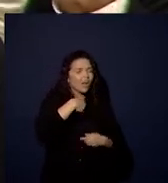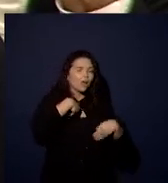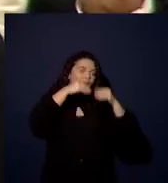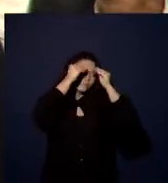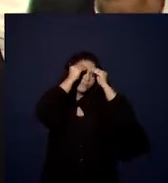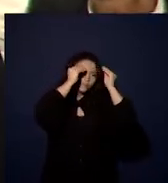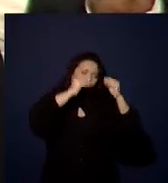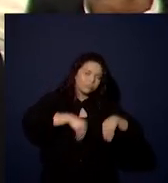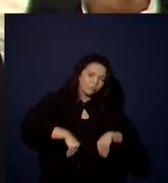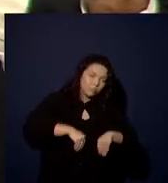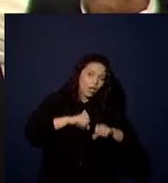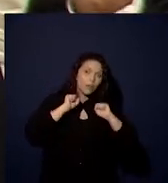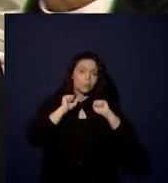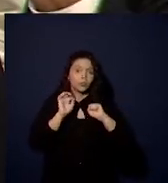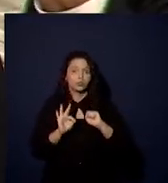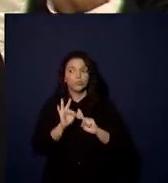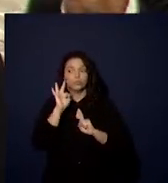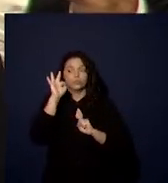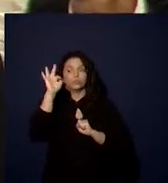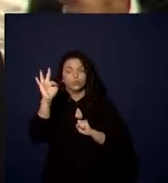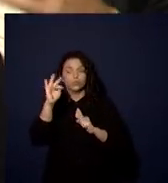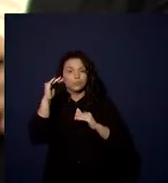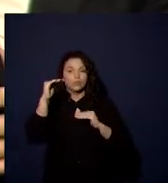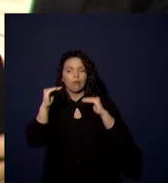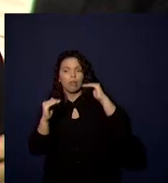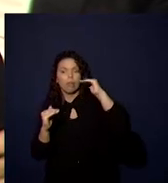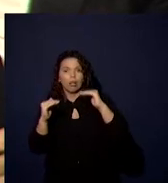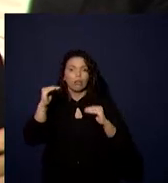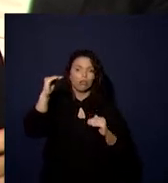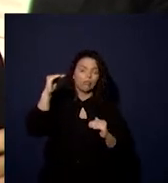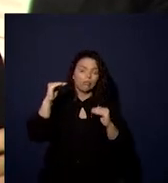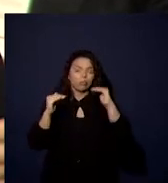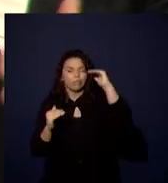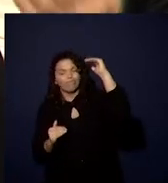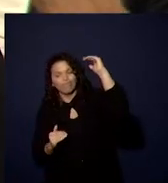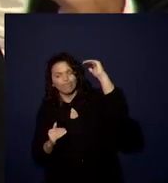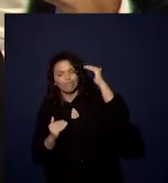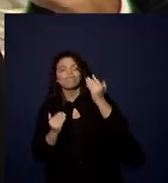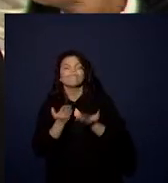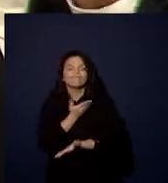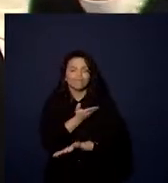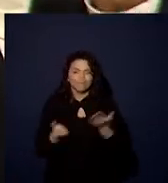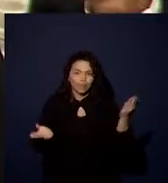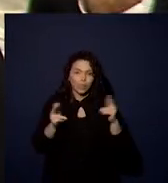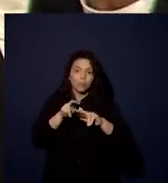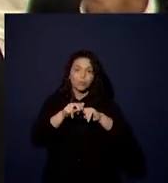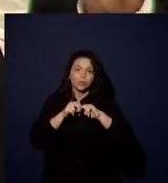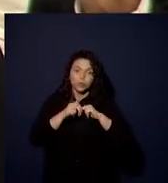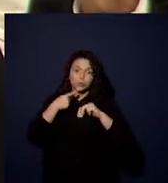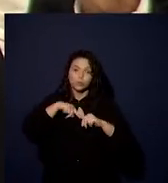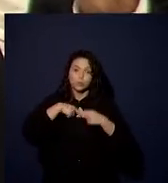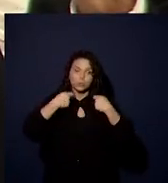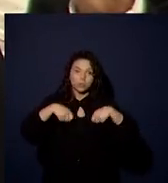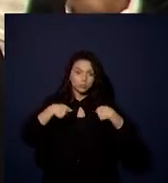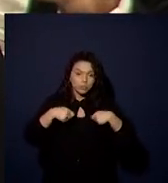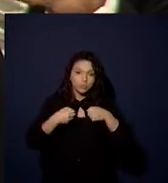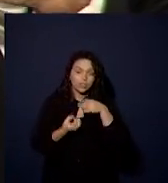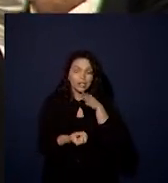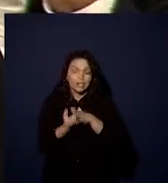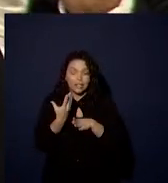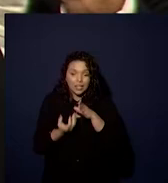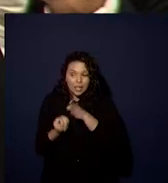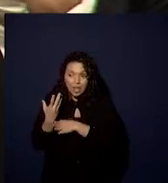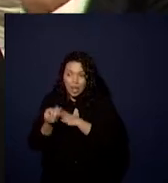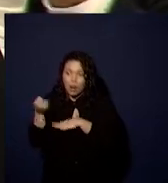um desequilíbrio no futuro né já que a gente precisa ter assim com uma certa antecedência a instalação de novas energias